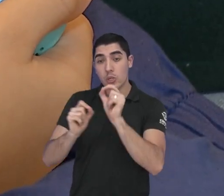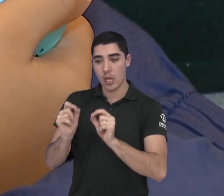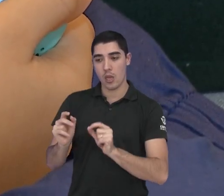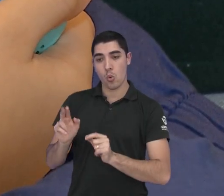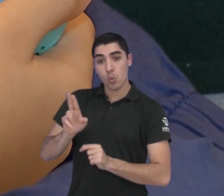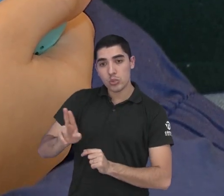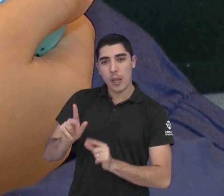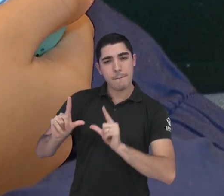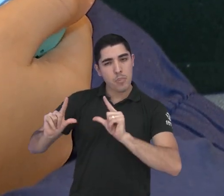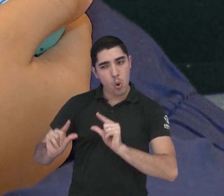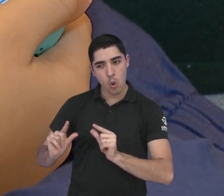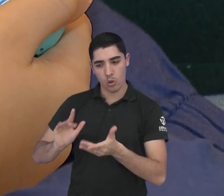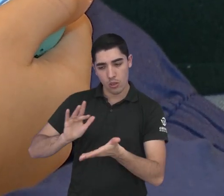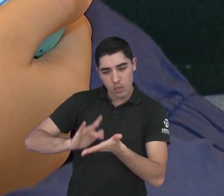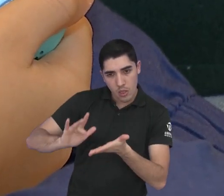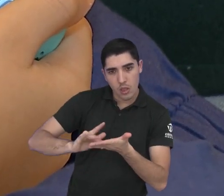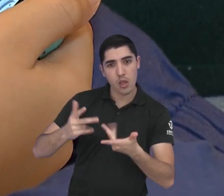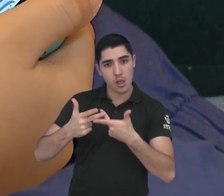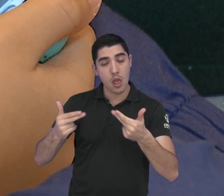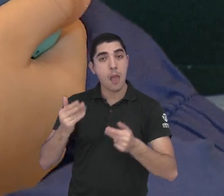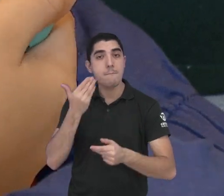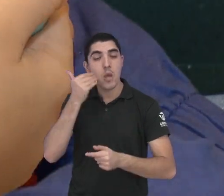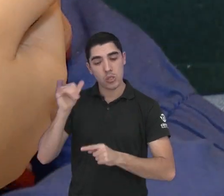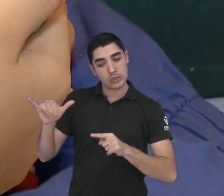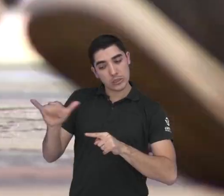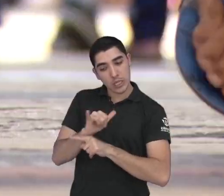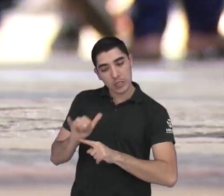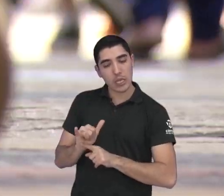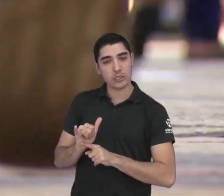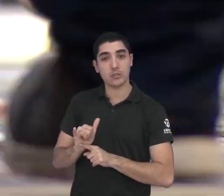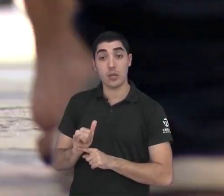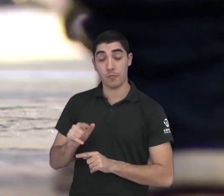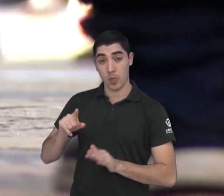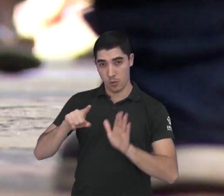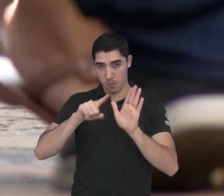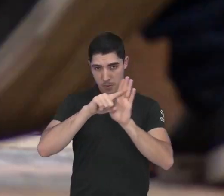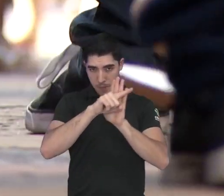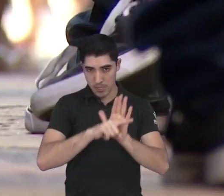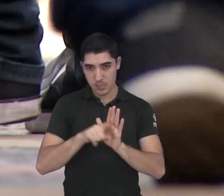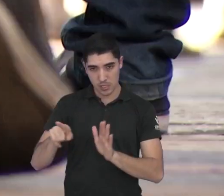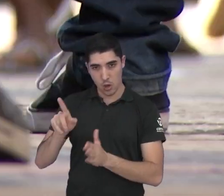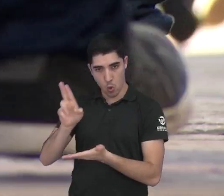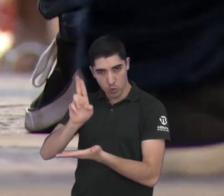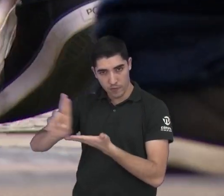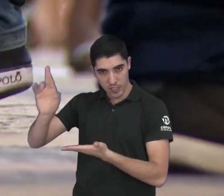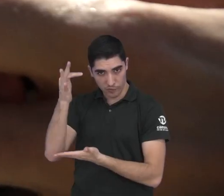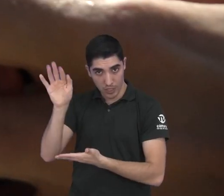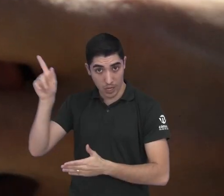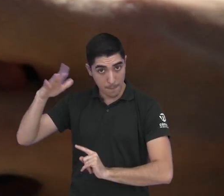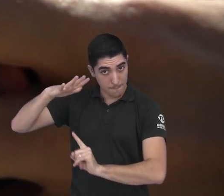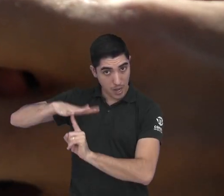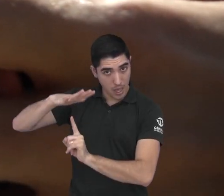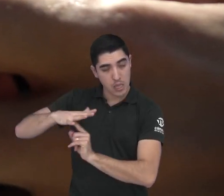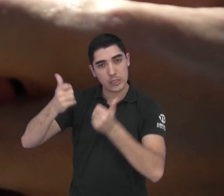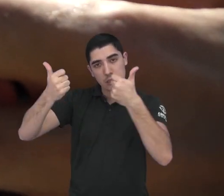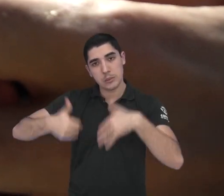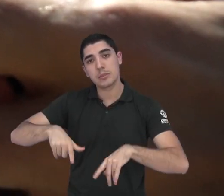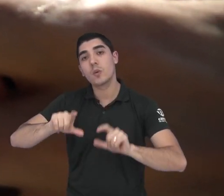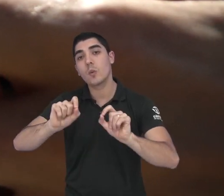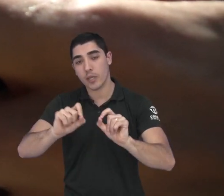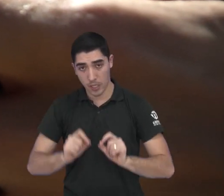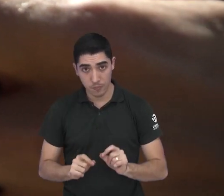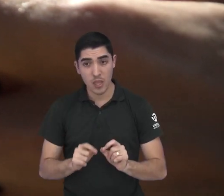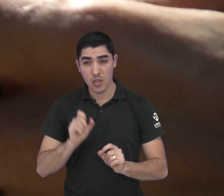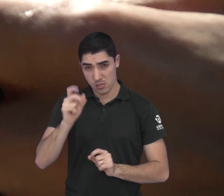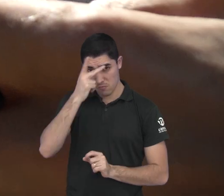com as telas pode ser o caminho para uma alimentação melhor. Uma pesquisa da Universidade Federal do Paraná mostrou que o hábito de